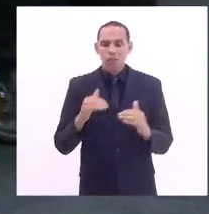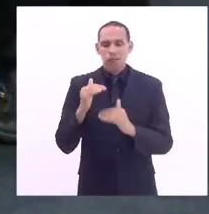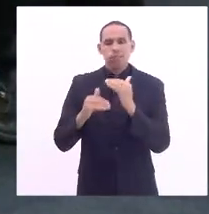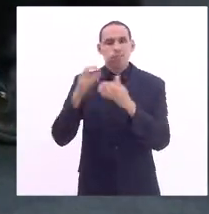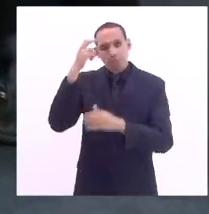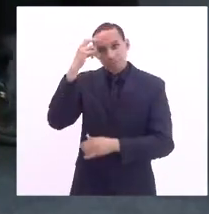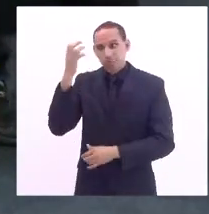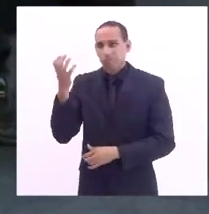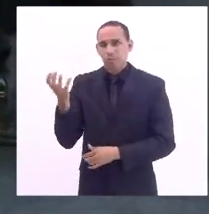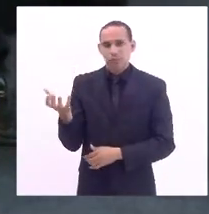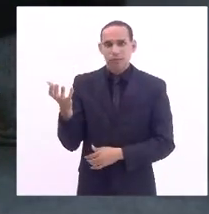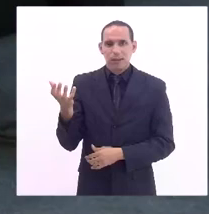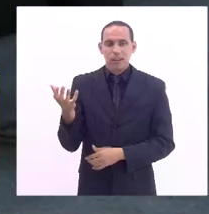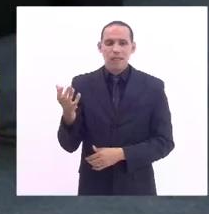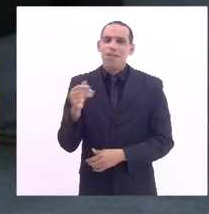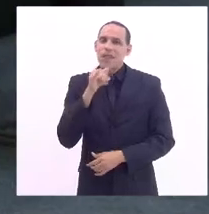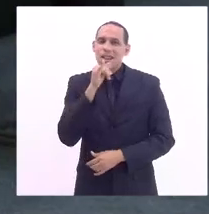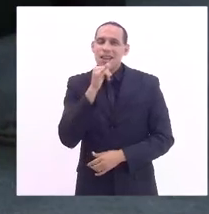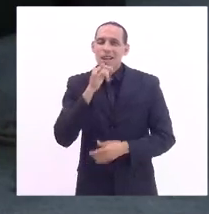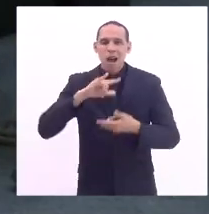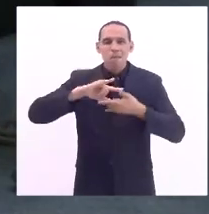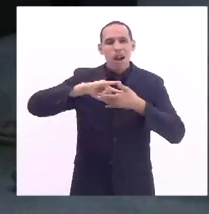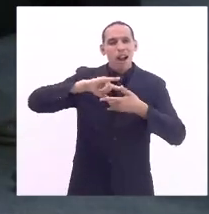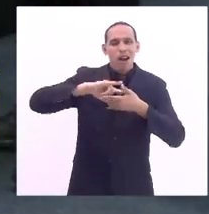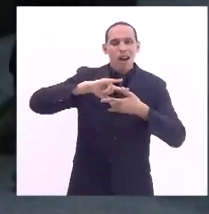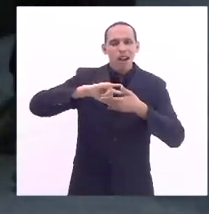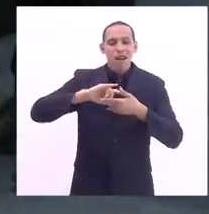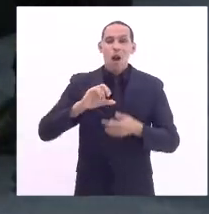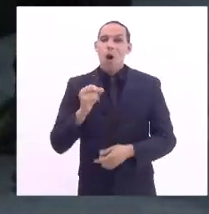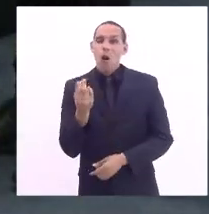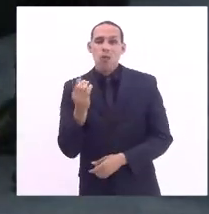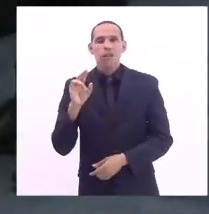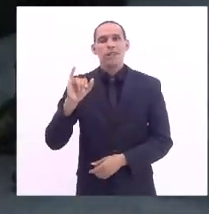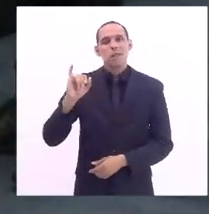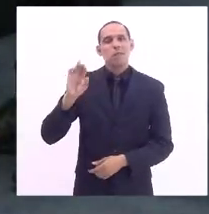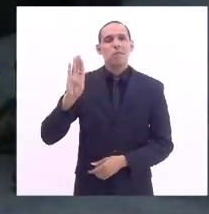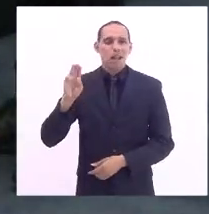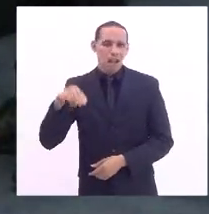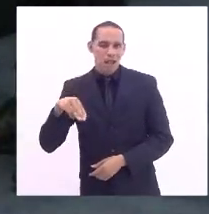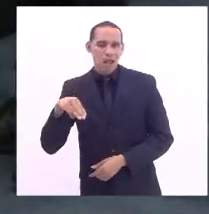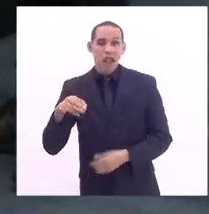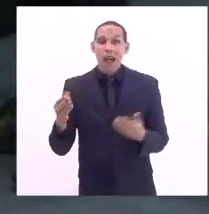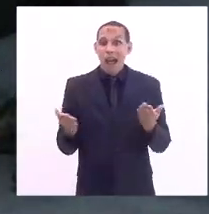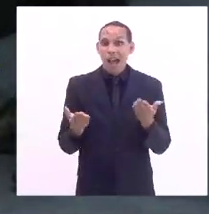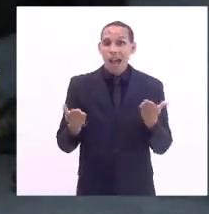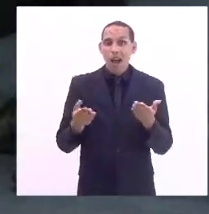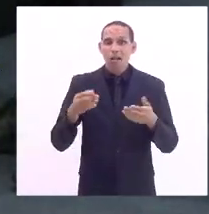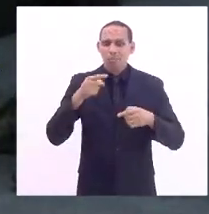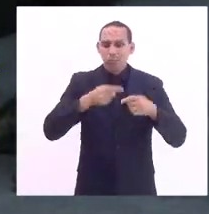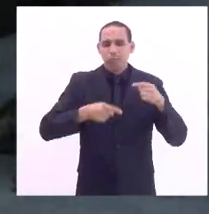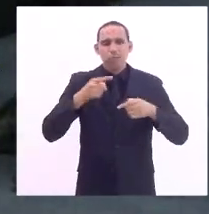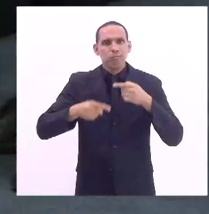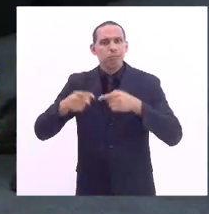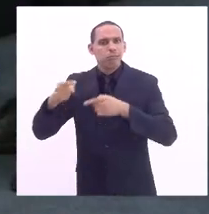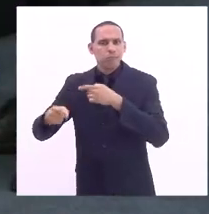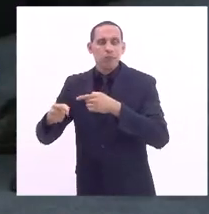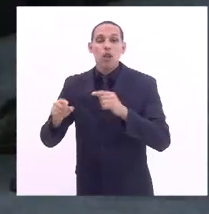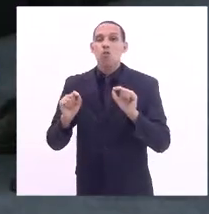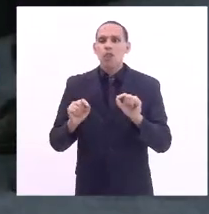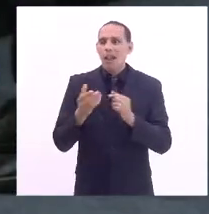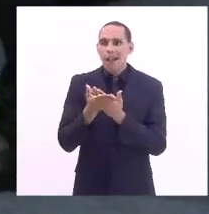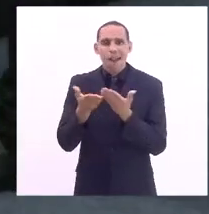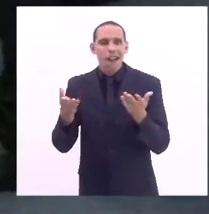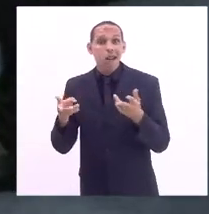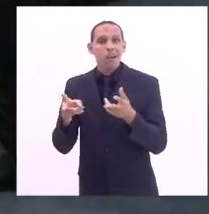artificial, como Microsoft, como IBM, agora são vetadas. Elas decidiram,